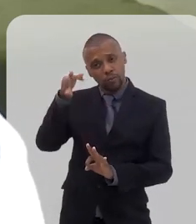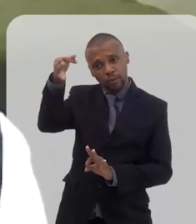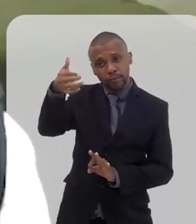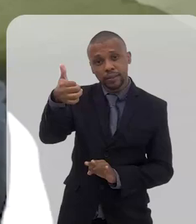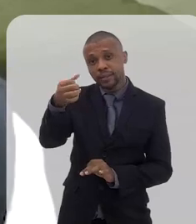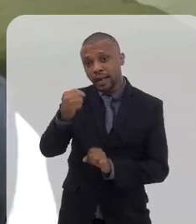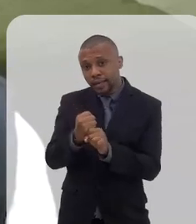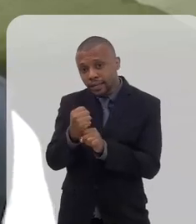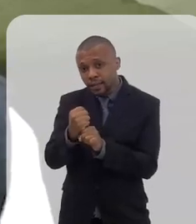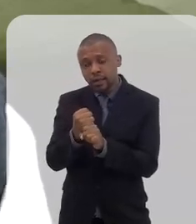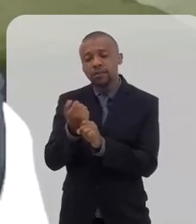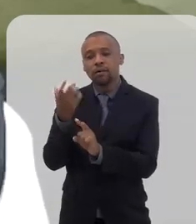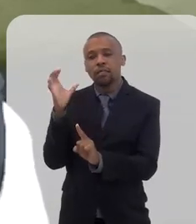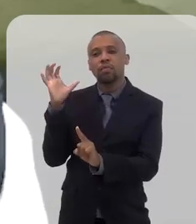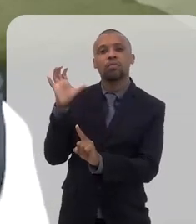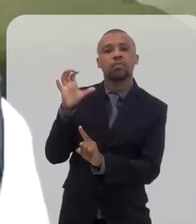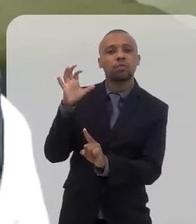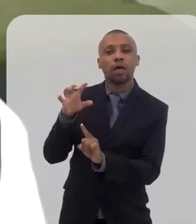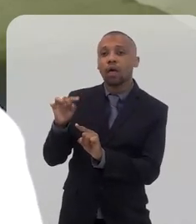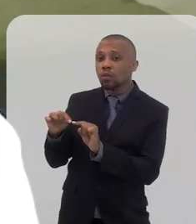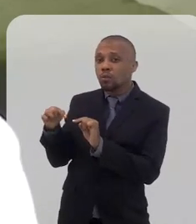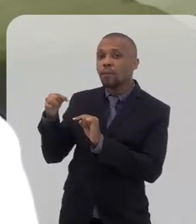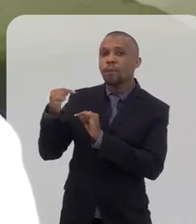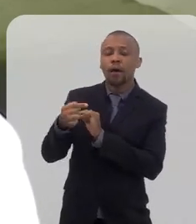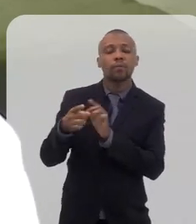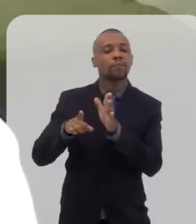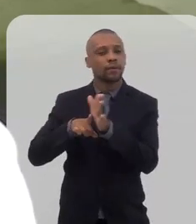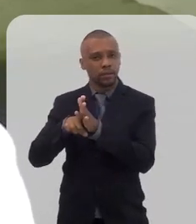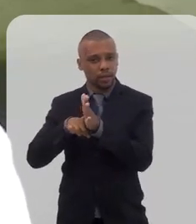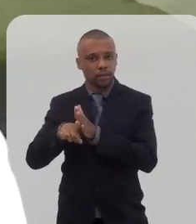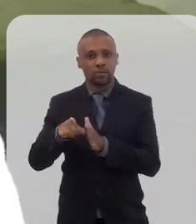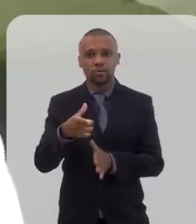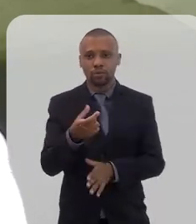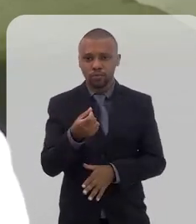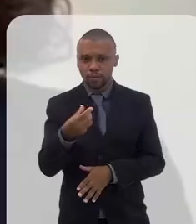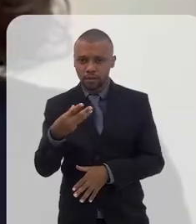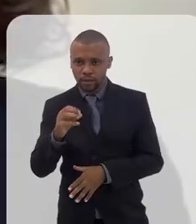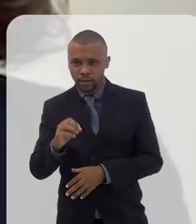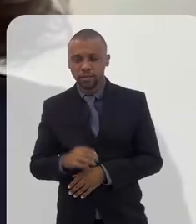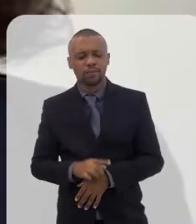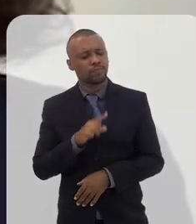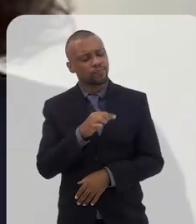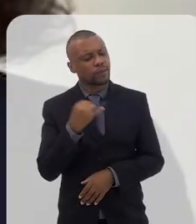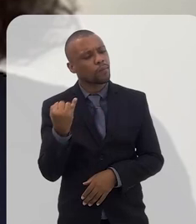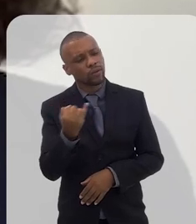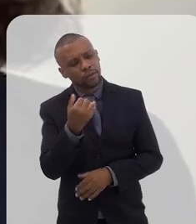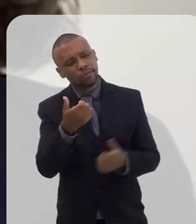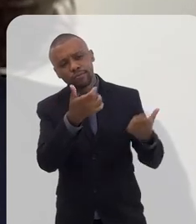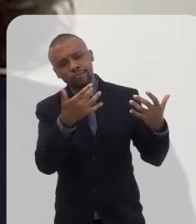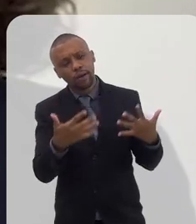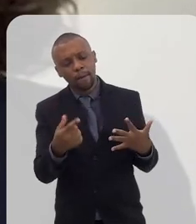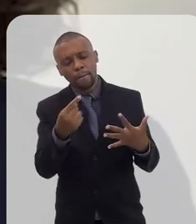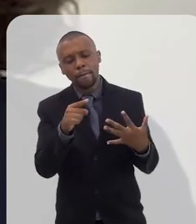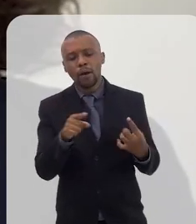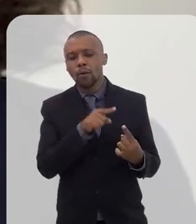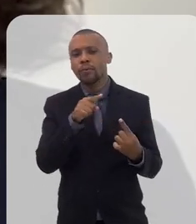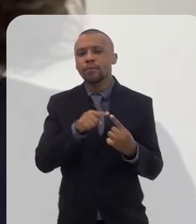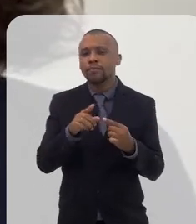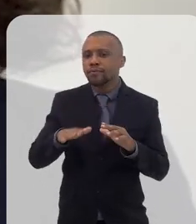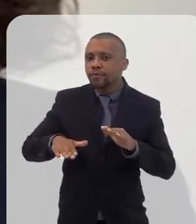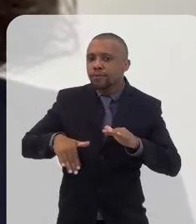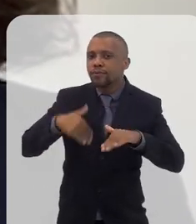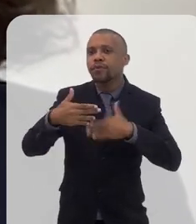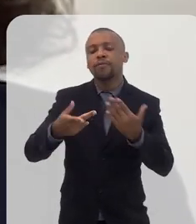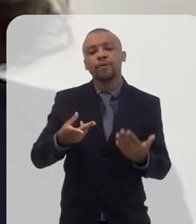década. Isso vai se refletir no próximo censo, 2030. Ponto importante, né, que você trouxe aqui, que são os Objetivos de